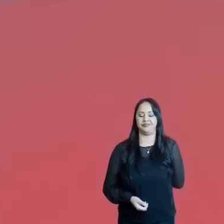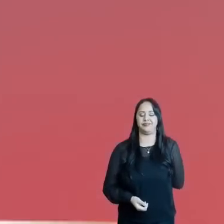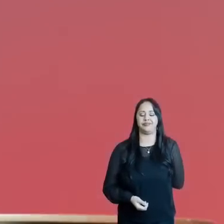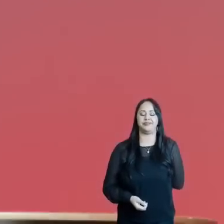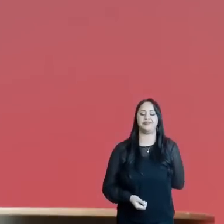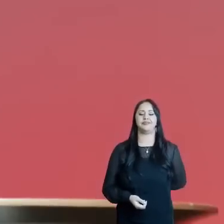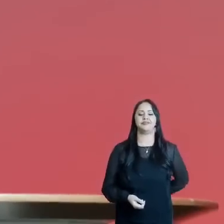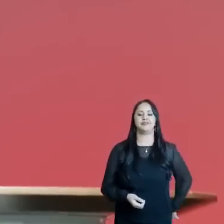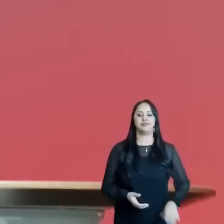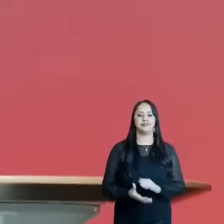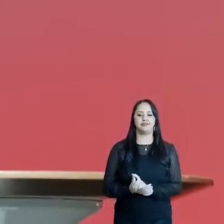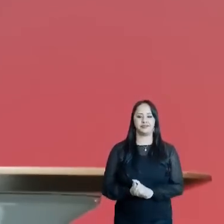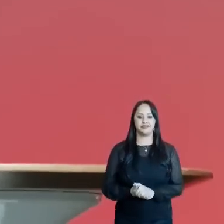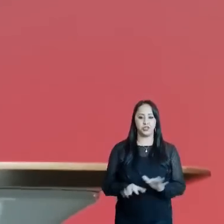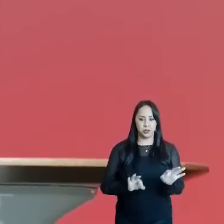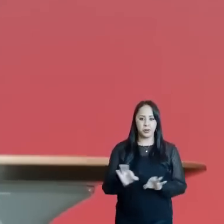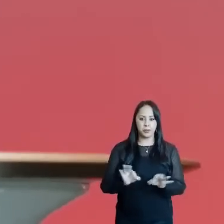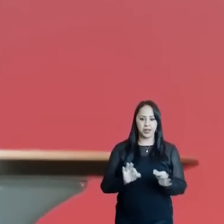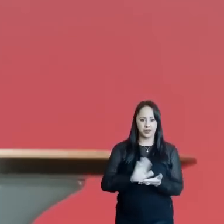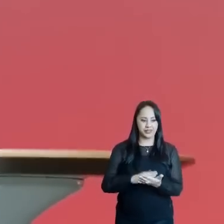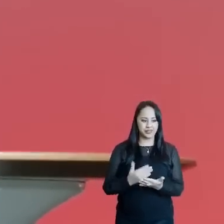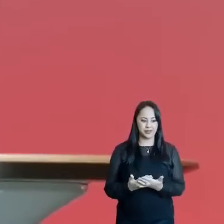É, mas não tinha preparado a intérprete?